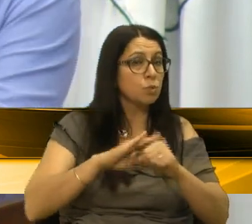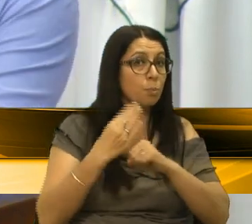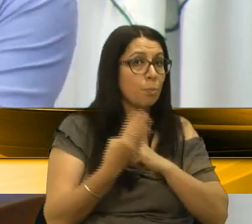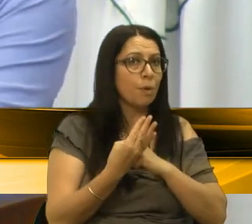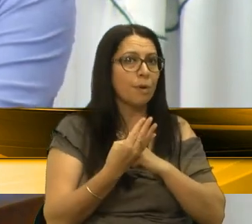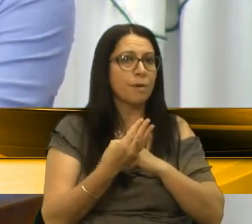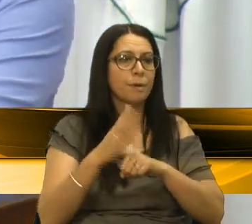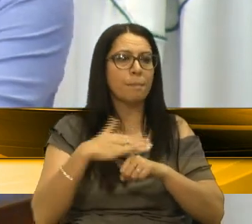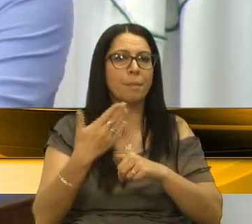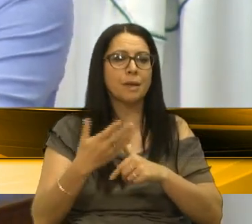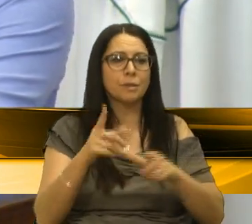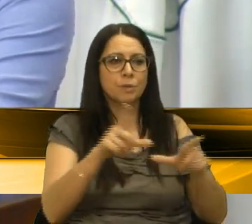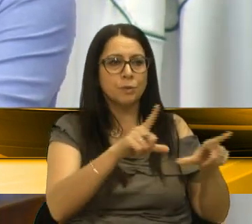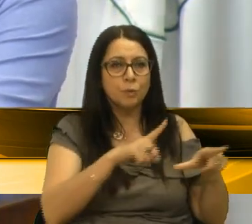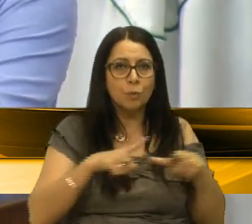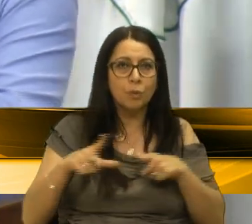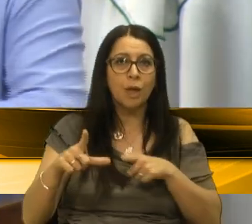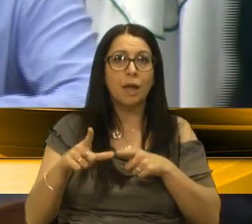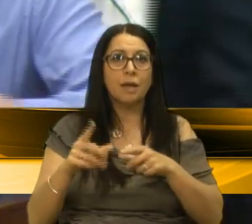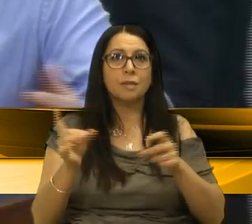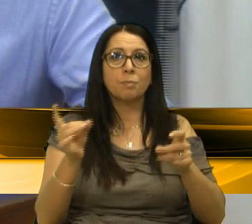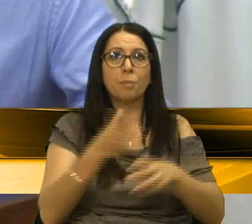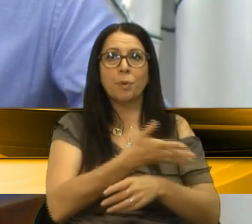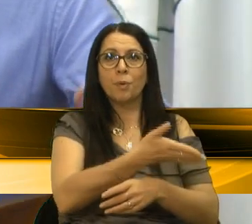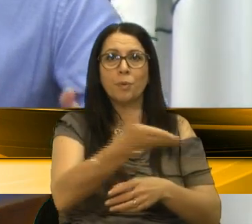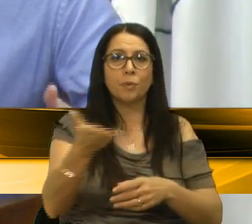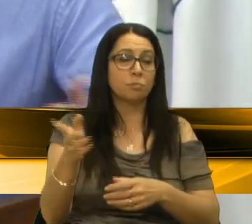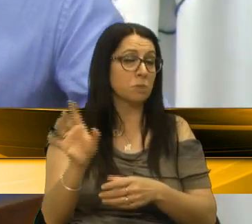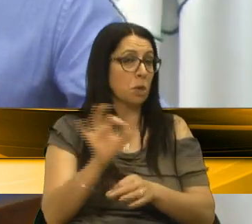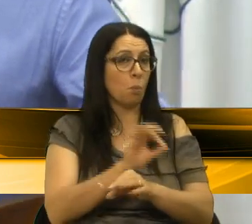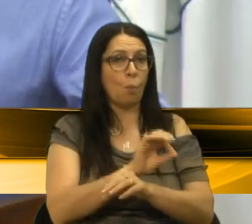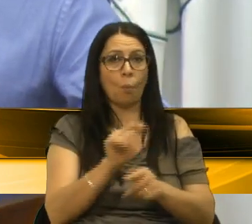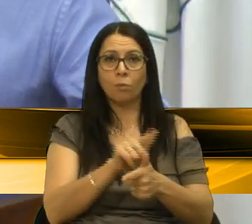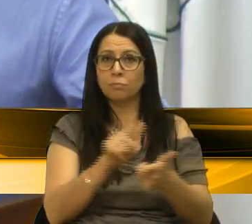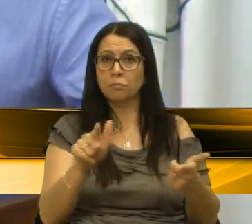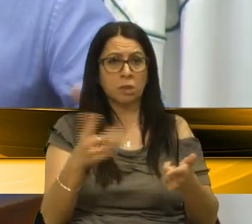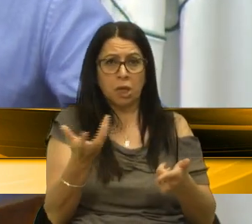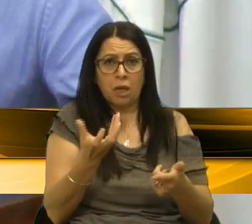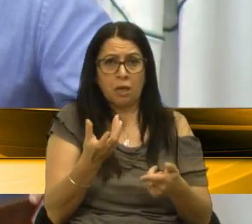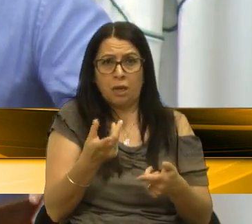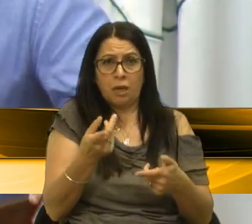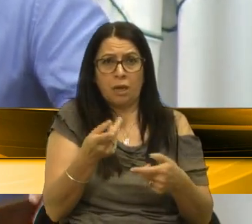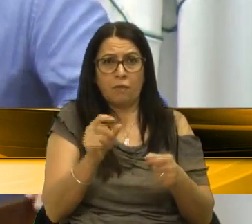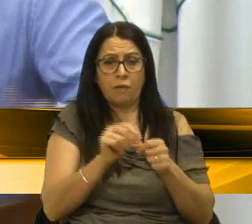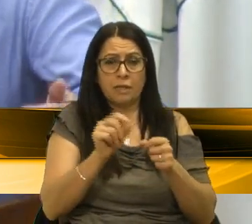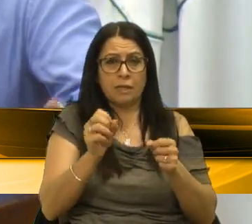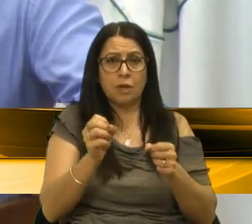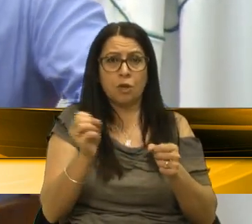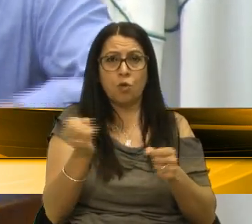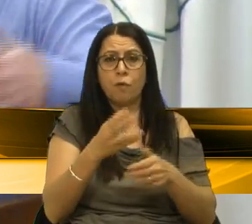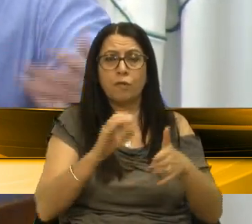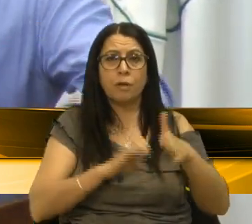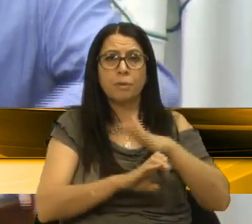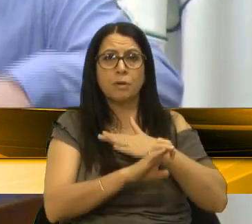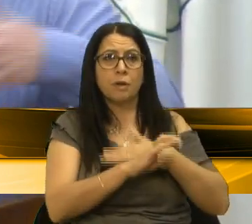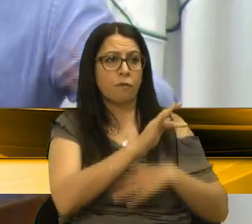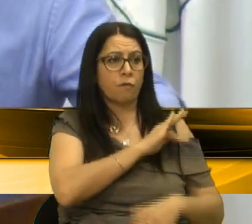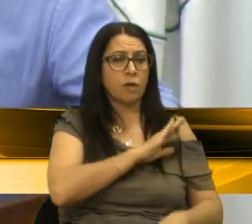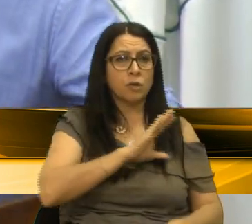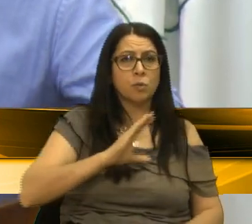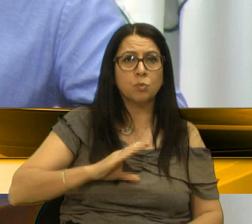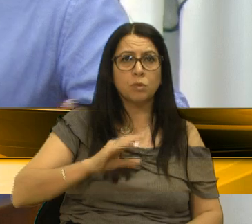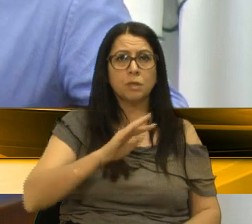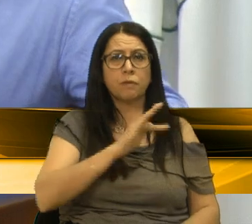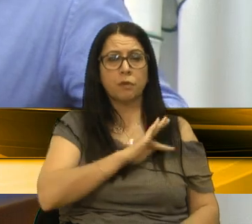são mais lugares à disposição para ninguém, porque ninguém quer empreender em Caxias do Sul. Flores da Cunha, Farroupilha, São